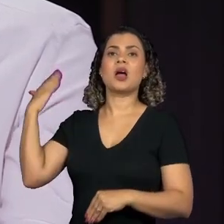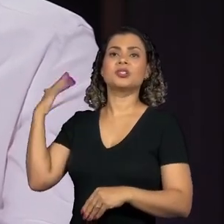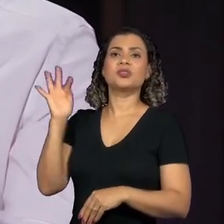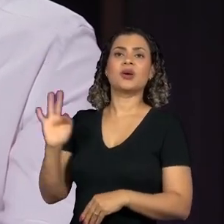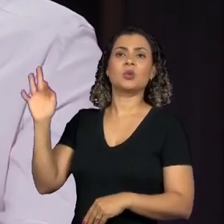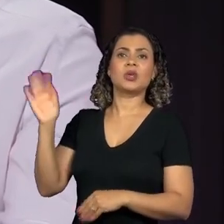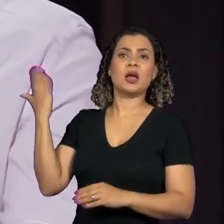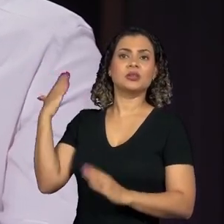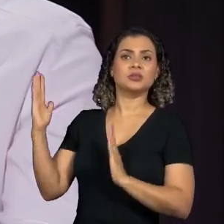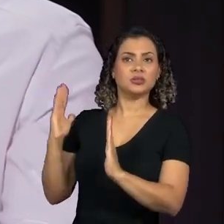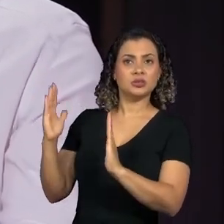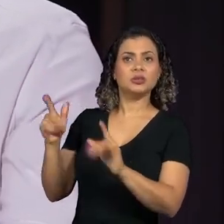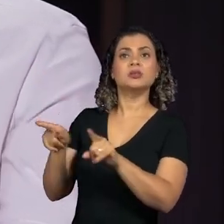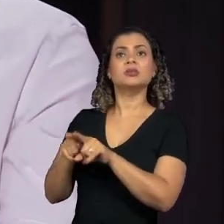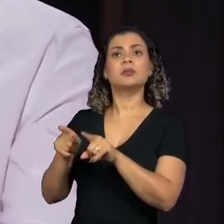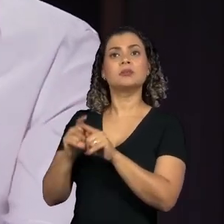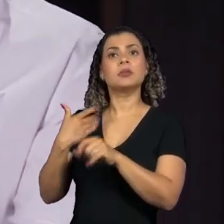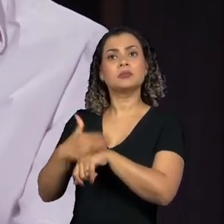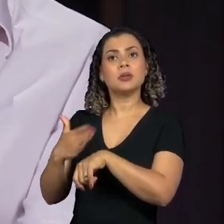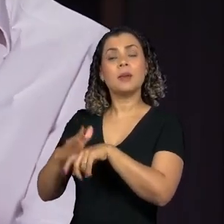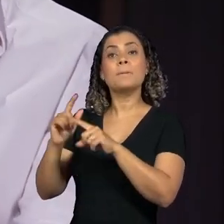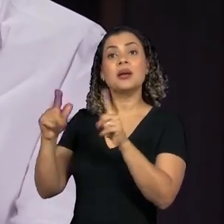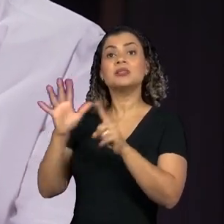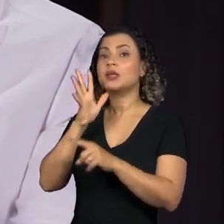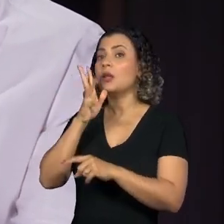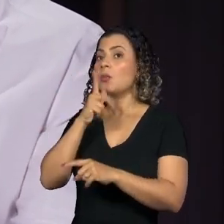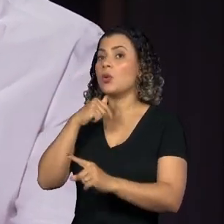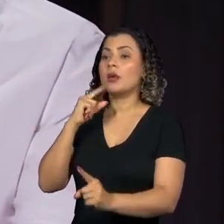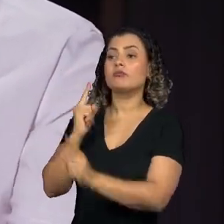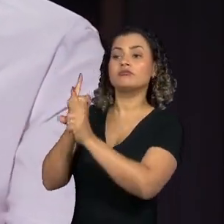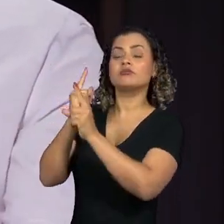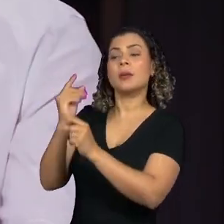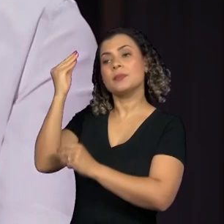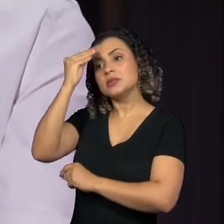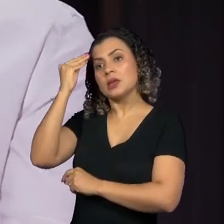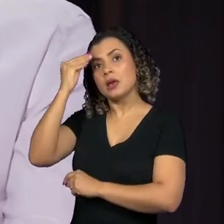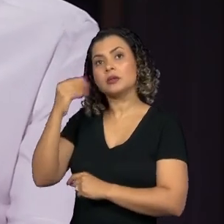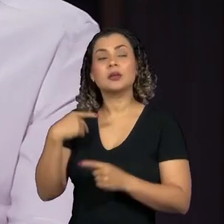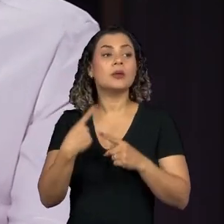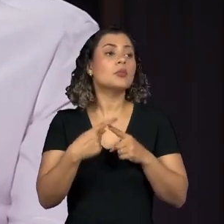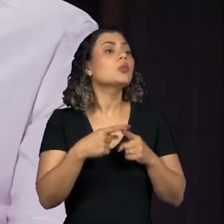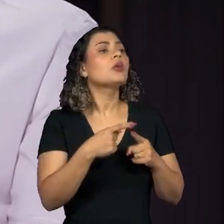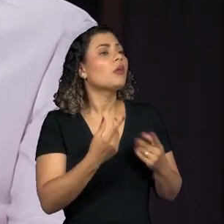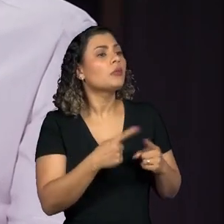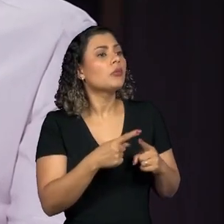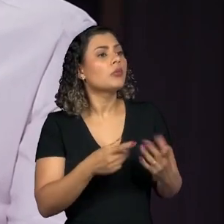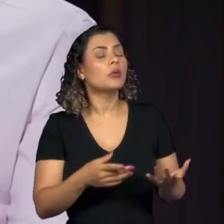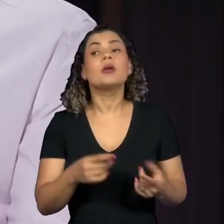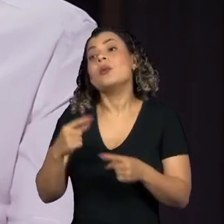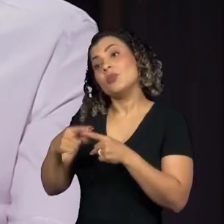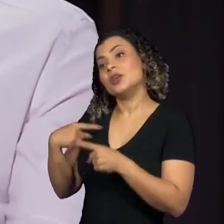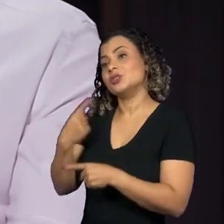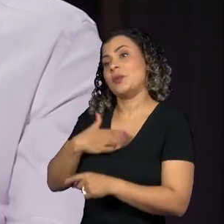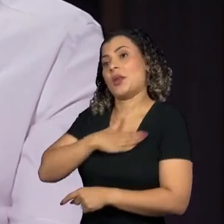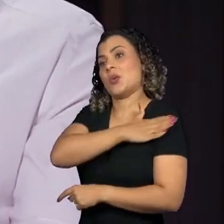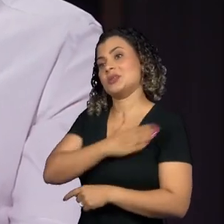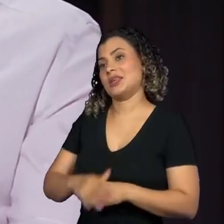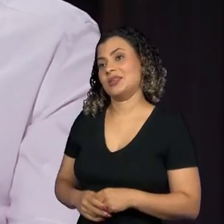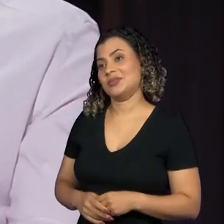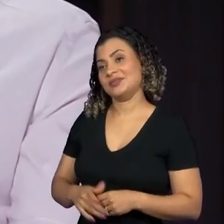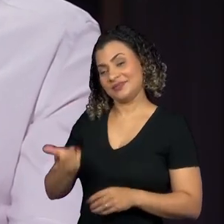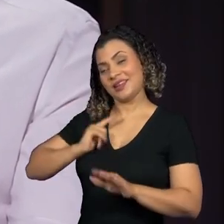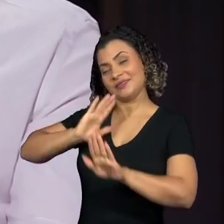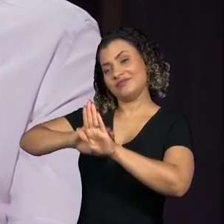depois eu tive um pouco na residência Mas demorei muito para procurar psiquiatra aqui porque a gente tem muito estigma e a gente tem muito